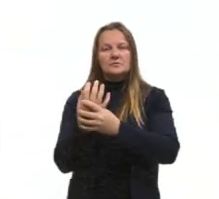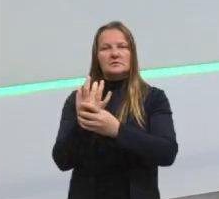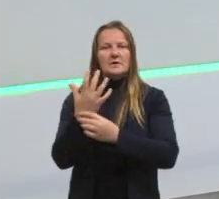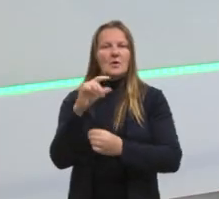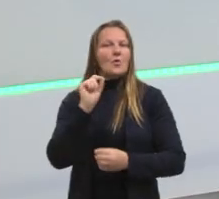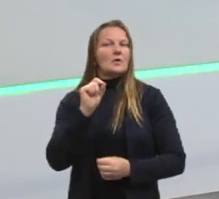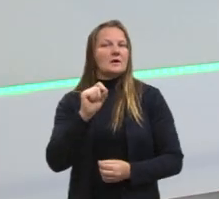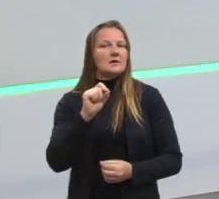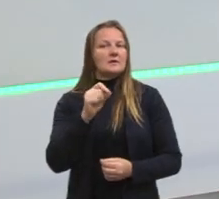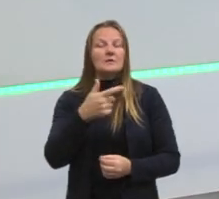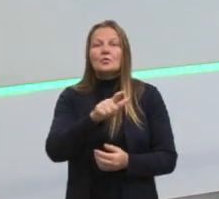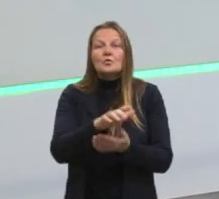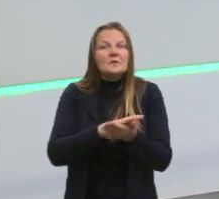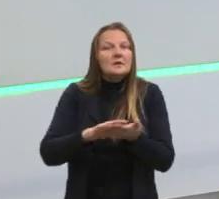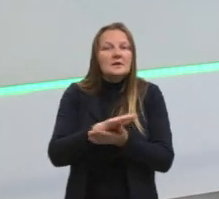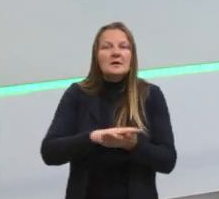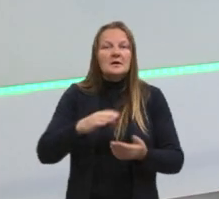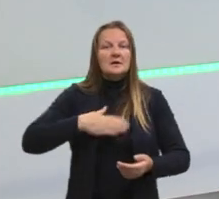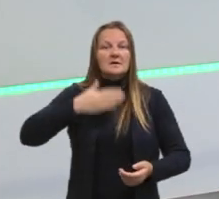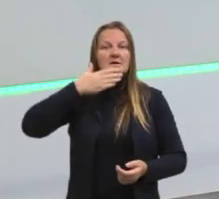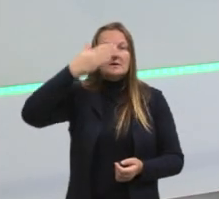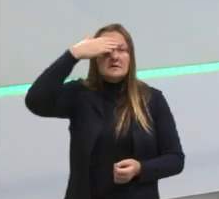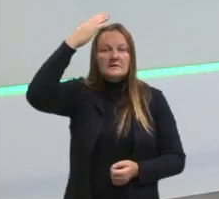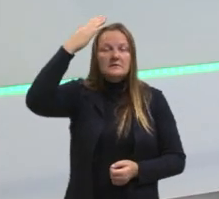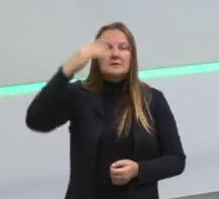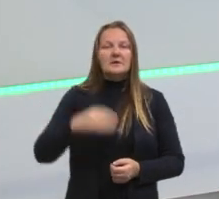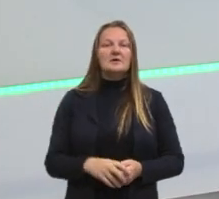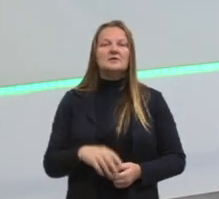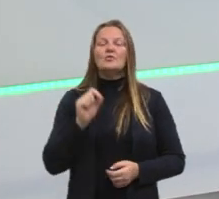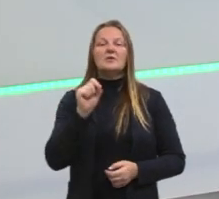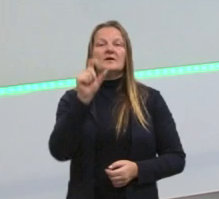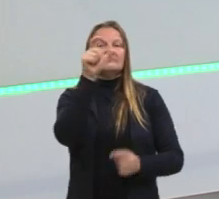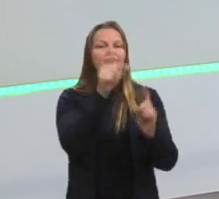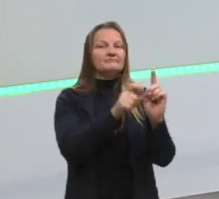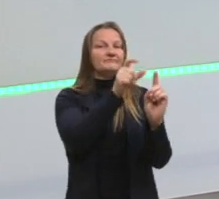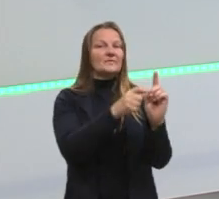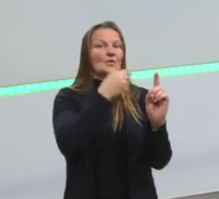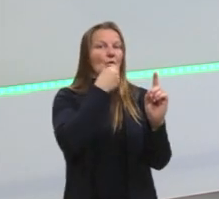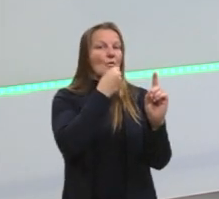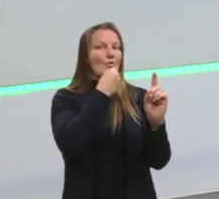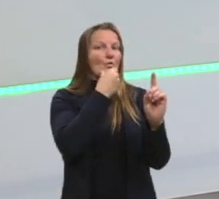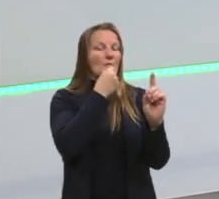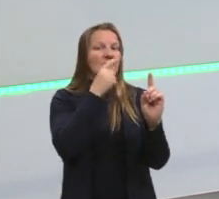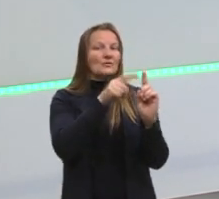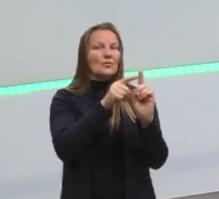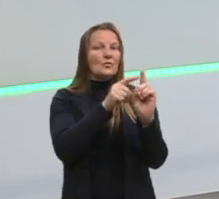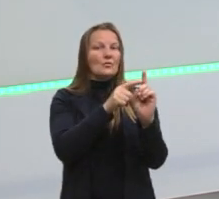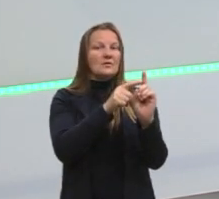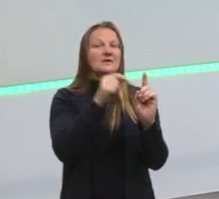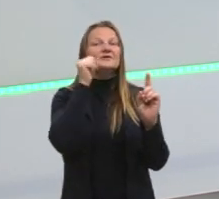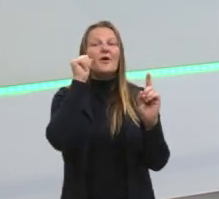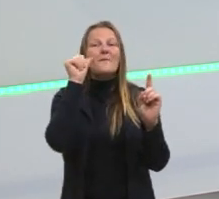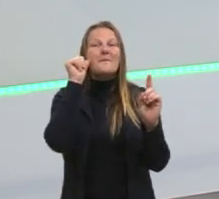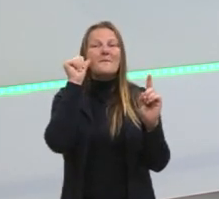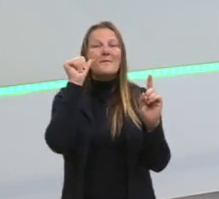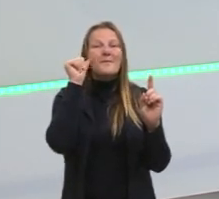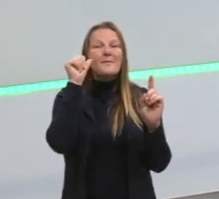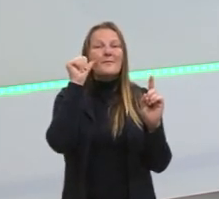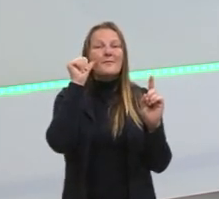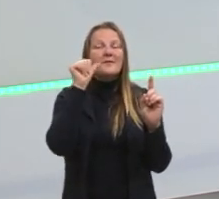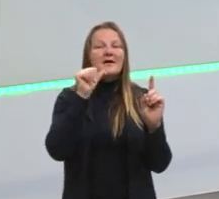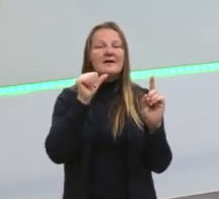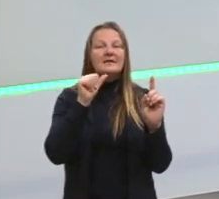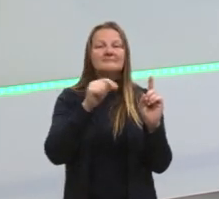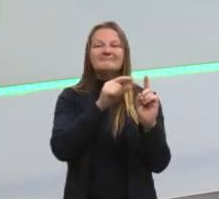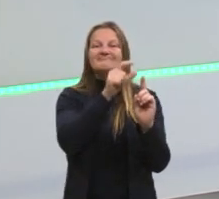né no Islamismo tá é homens certo ele não deixa então um descendente homem só descendentes mulheres e